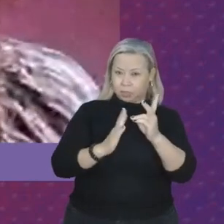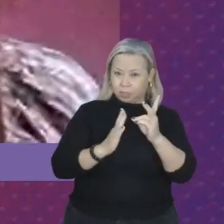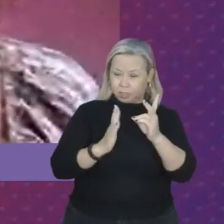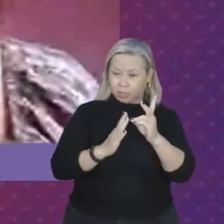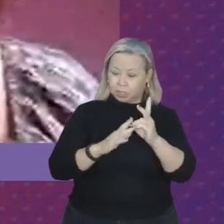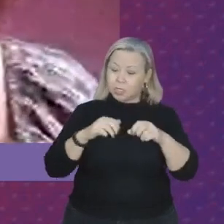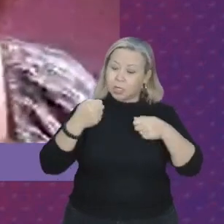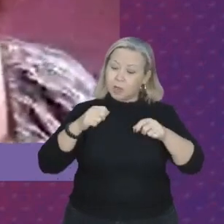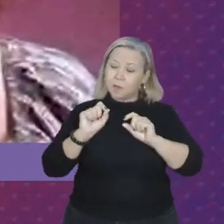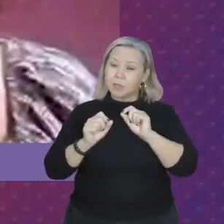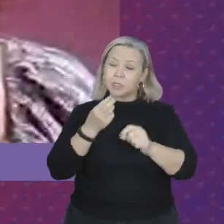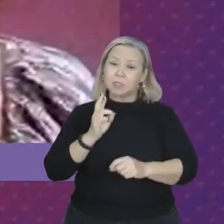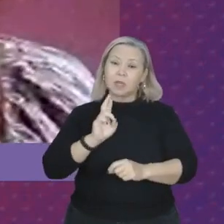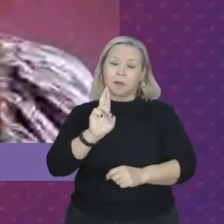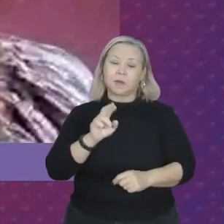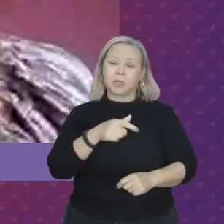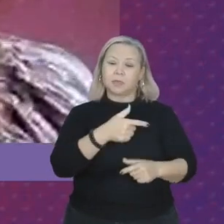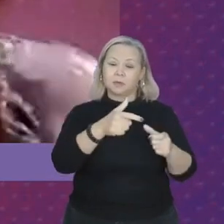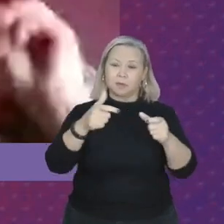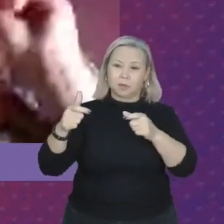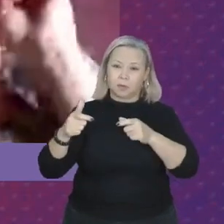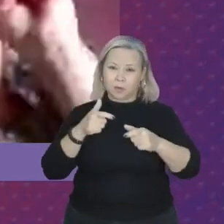estar representados nesses espaços.